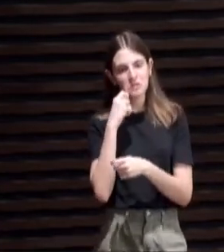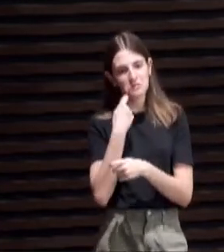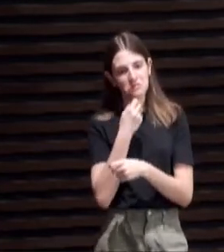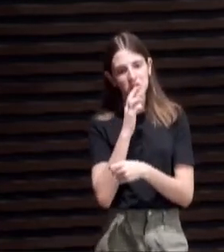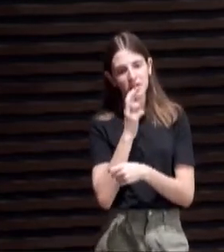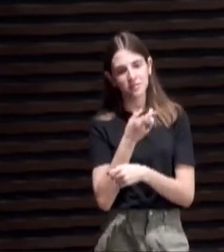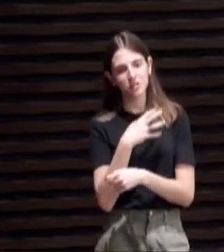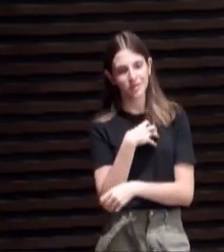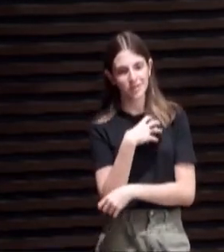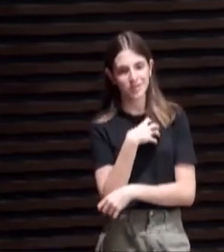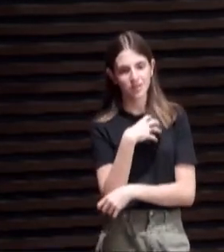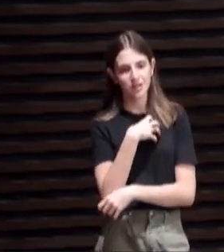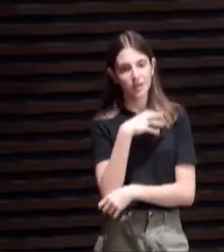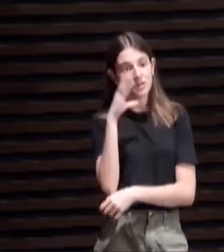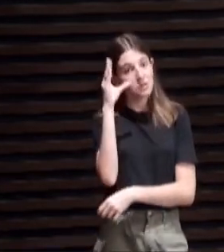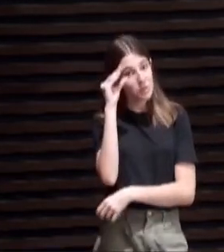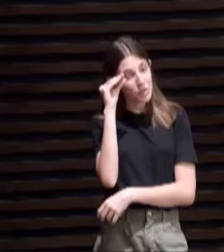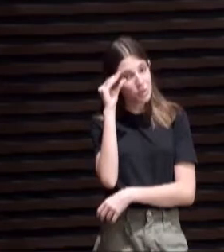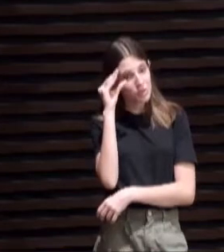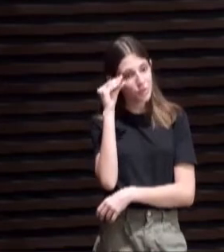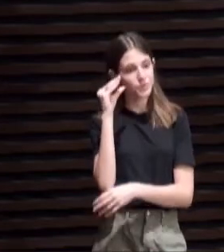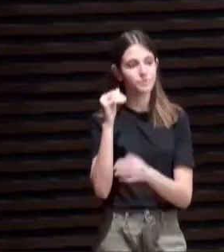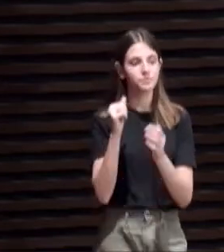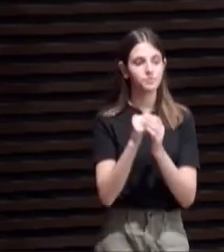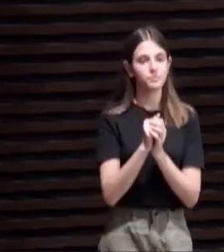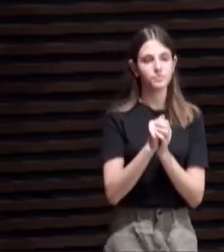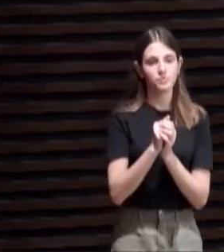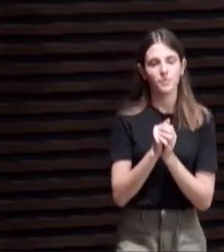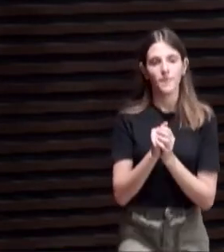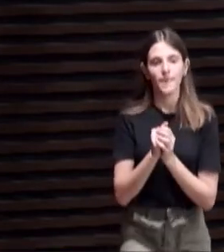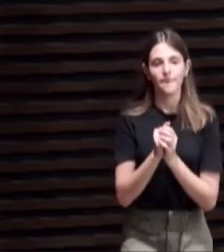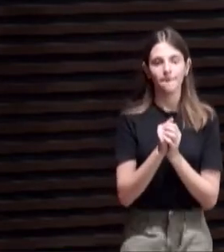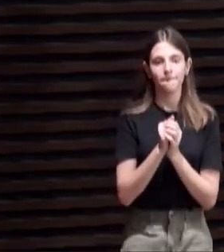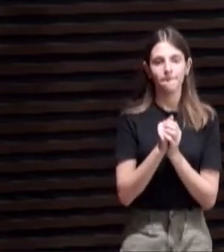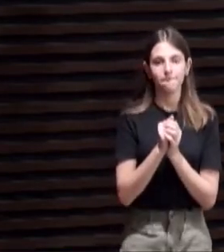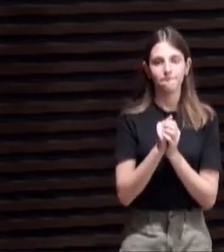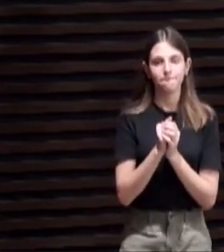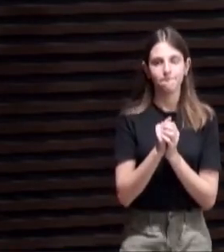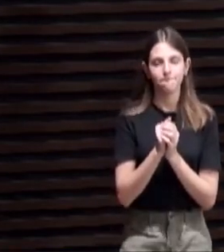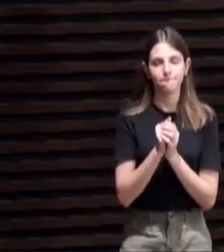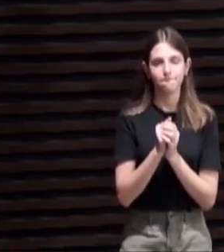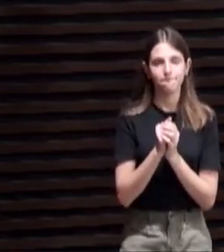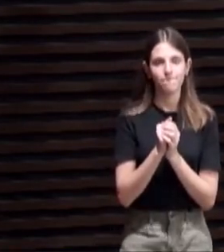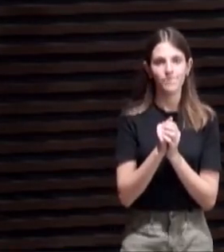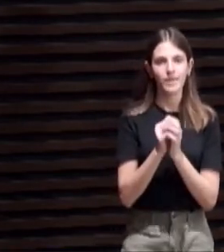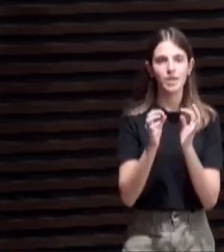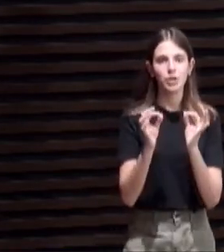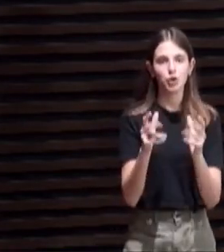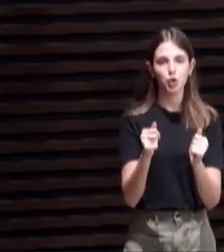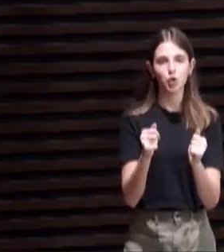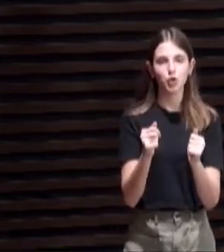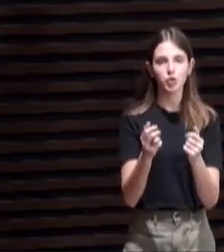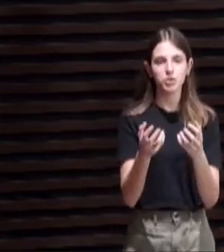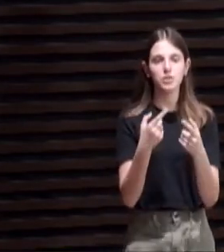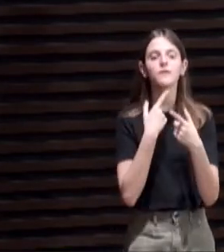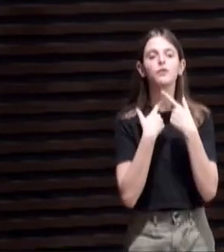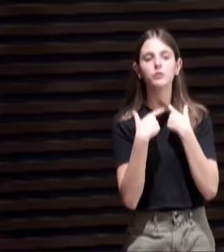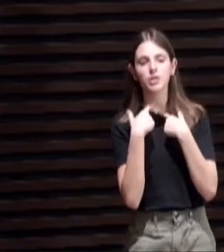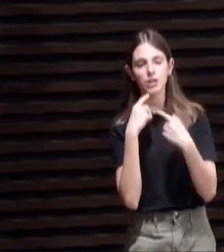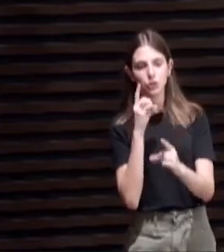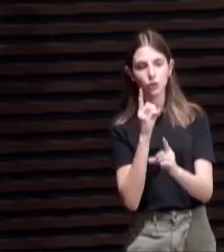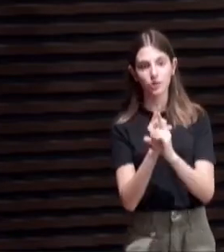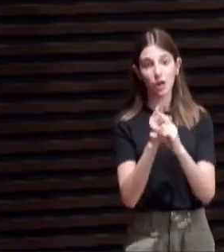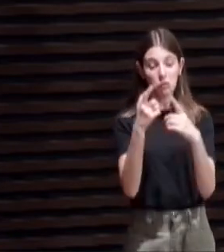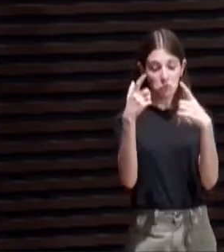Ele diz que todos os seres humanos têm desejo por um lugar. Todo mundo quer encontrar um lugar. Todo mundo